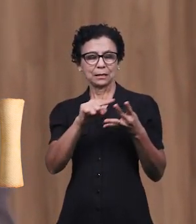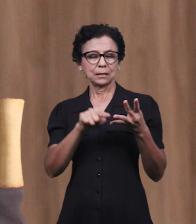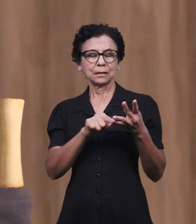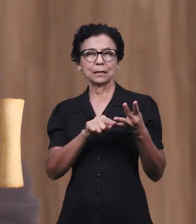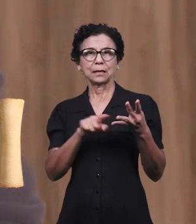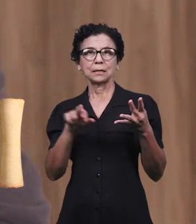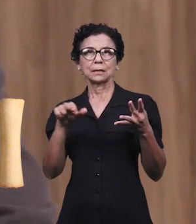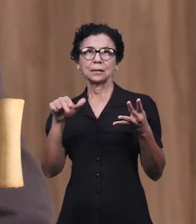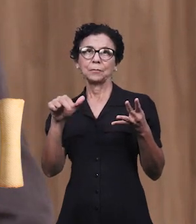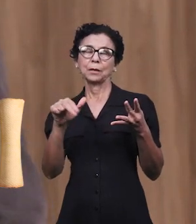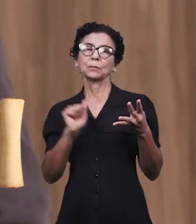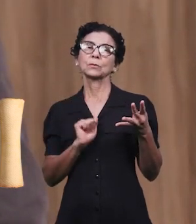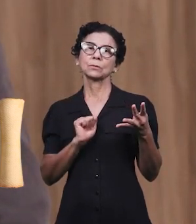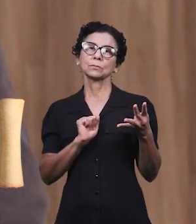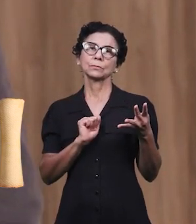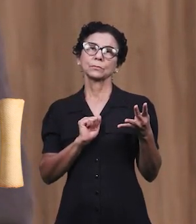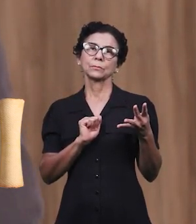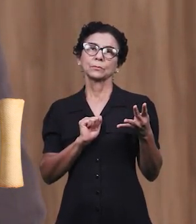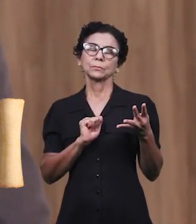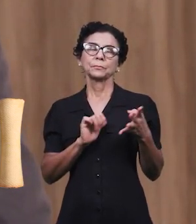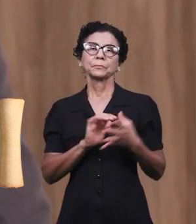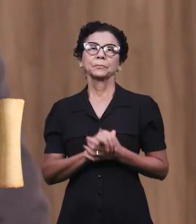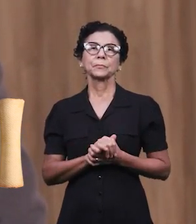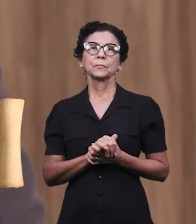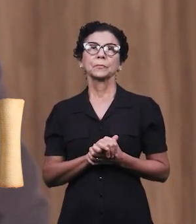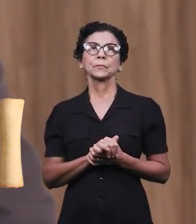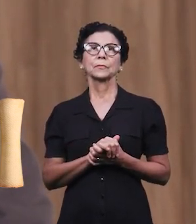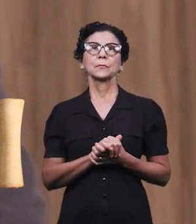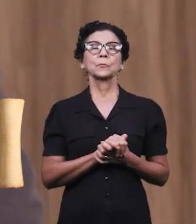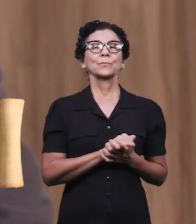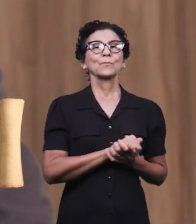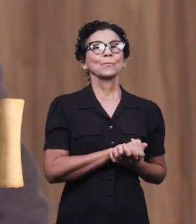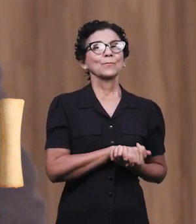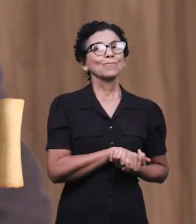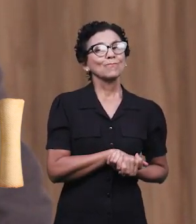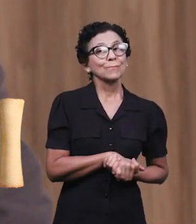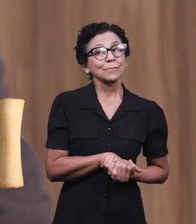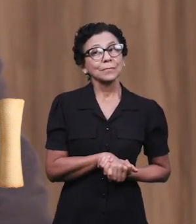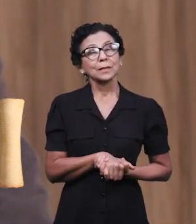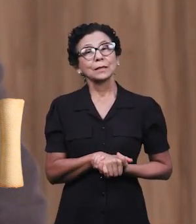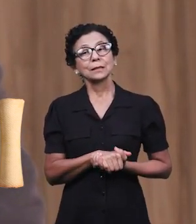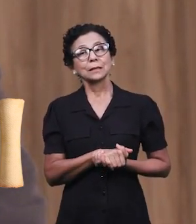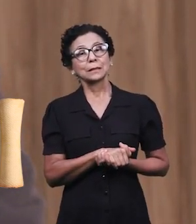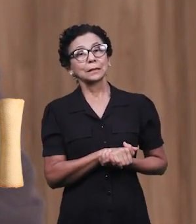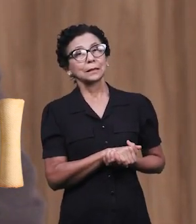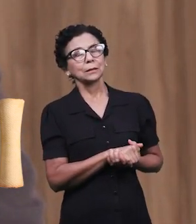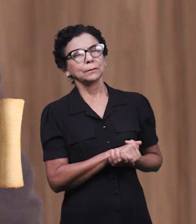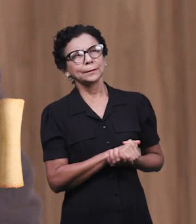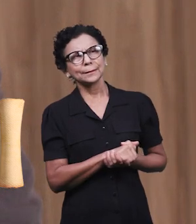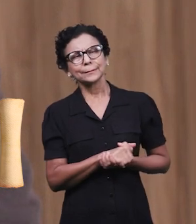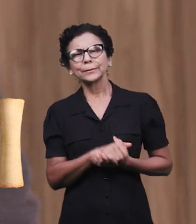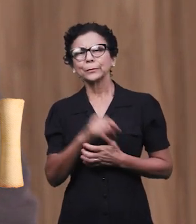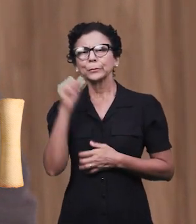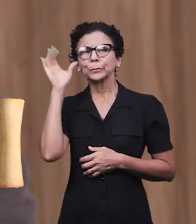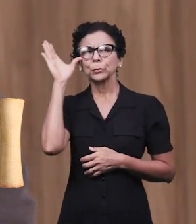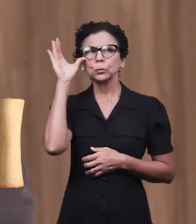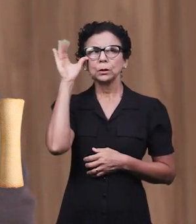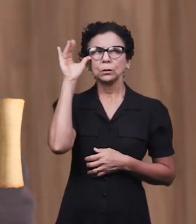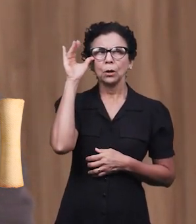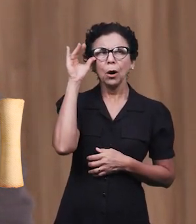toda uma curiosidade de querer saber o que estava acontecendo, quem era Paulo. Então,